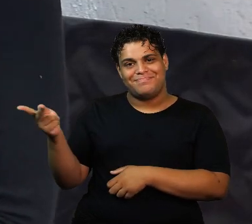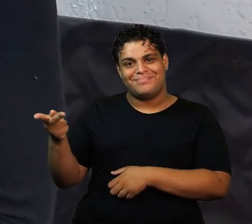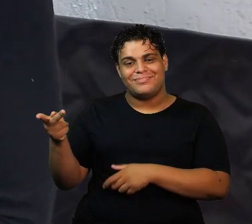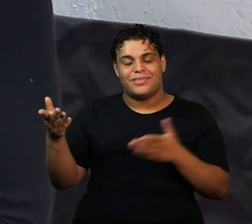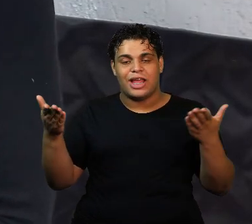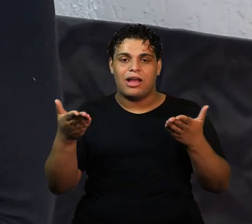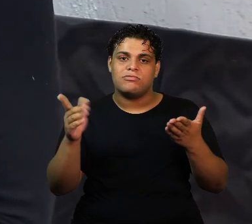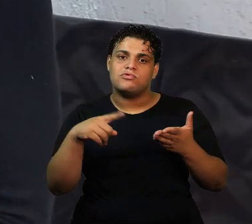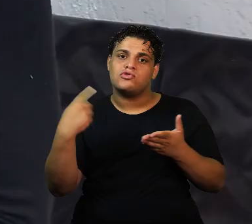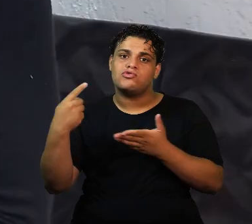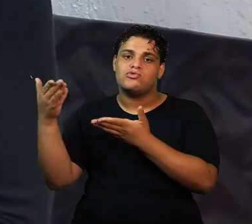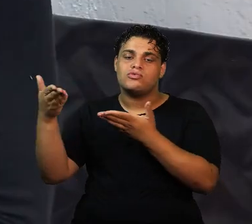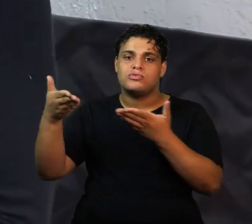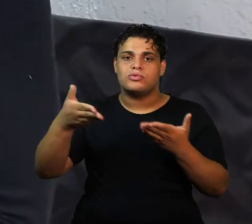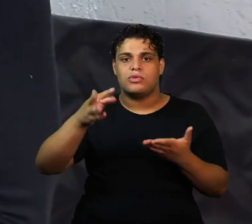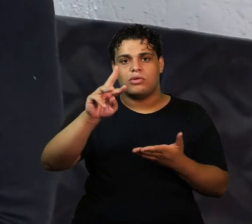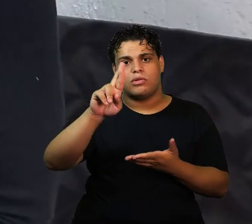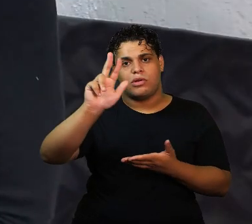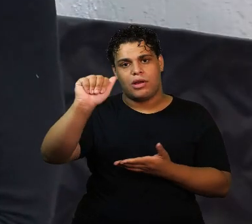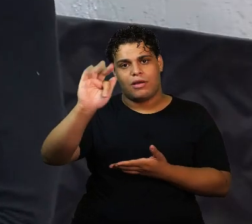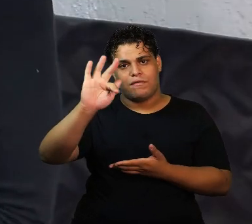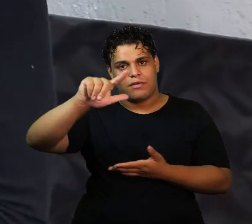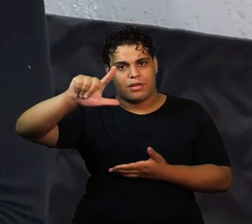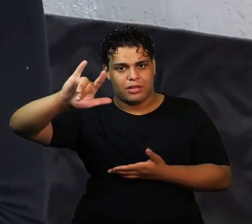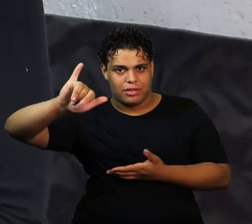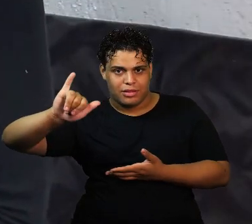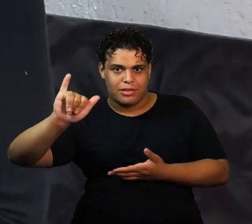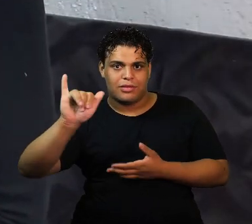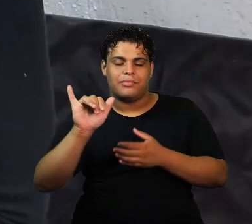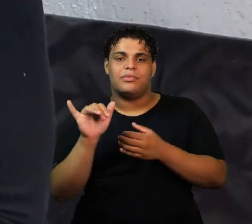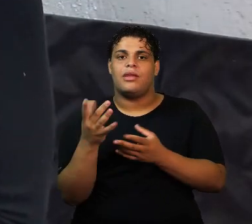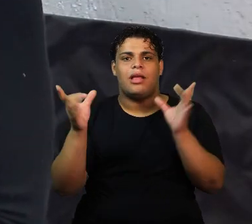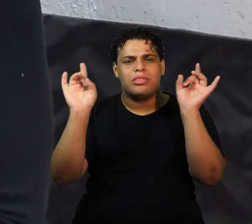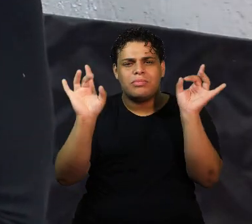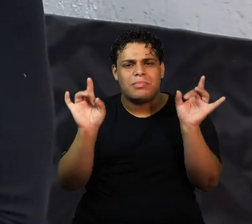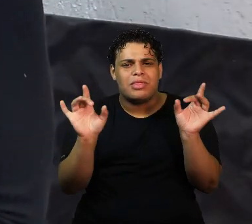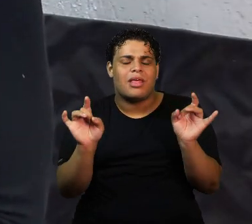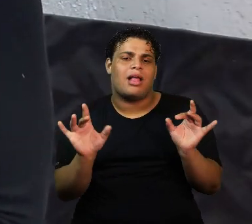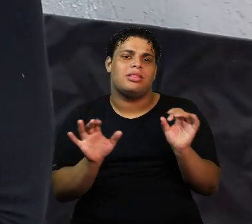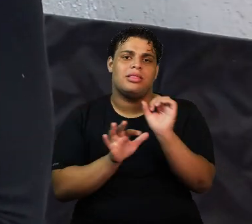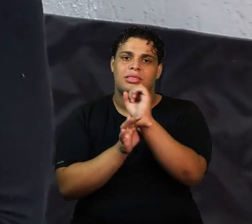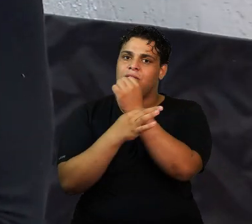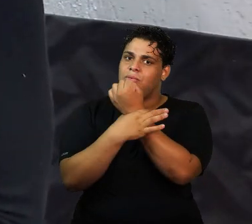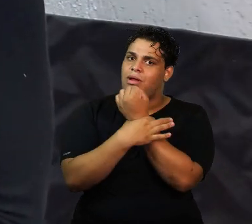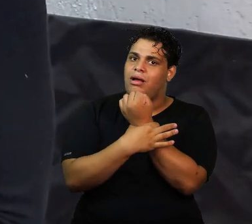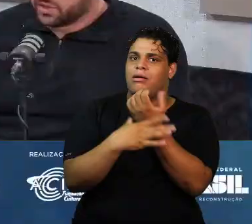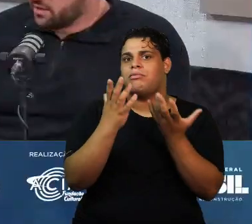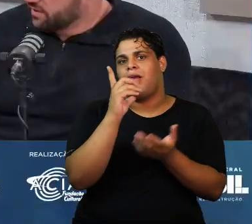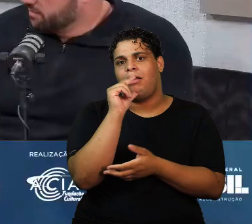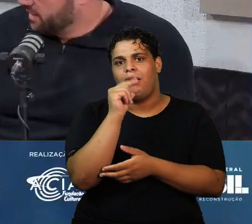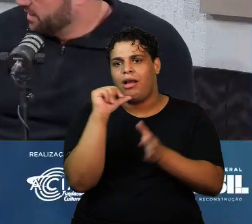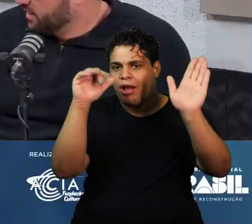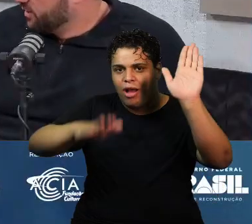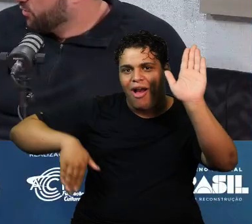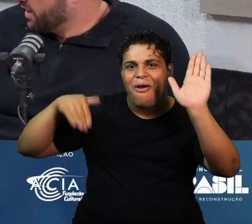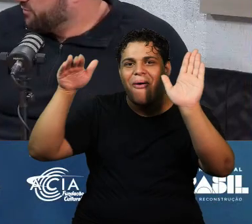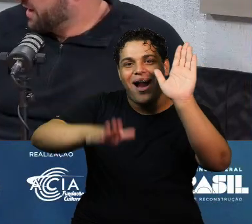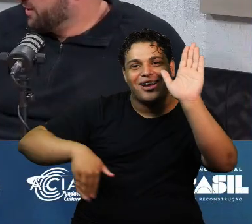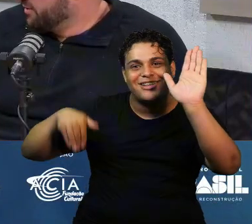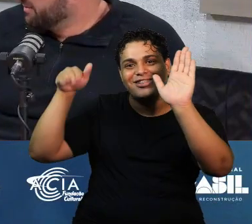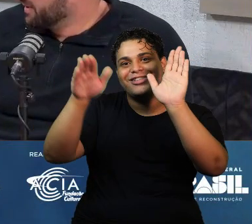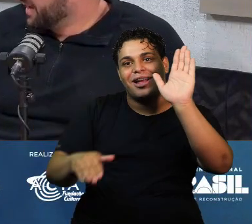a gente trouxe aqui o Rafael, que é um especialista em segurança aquática, que é um ponto muito importante do nosso projeto, e também